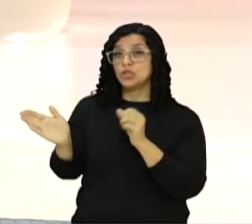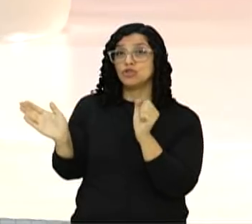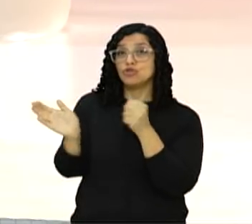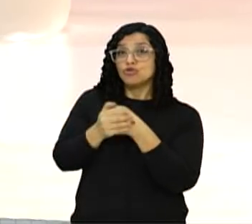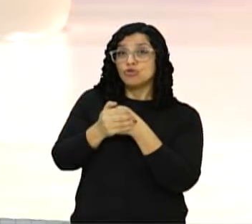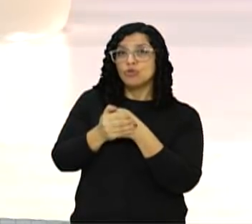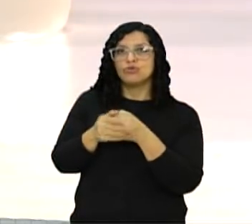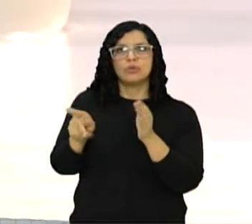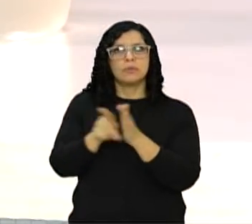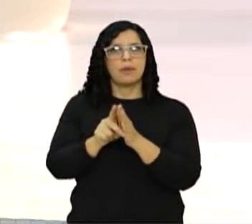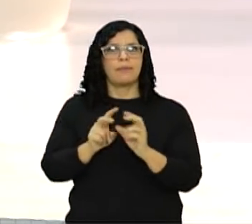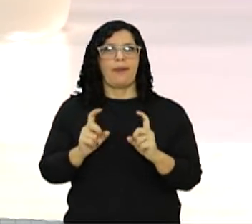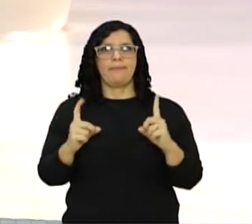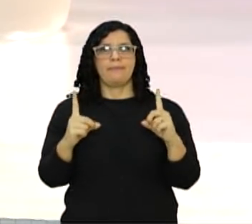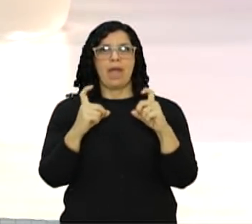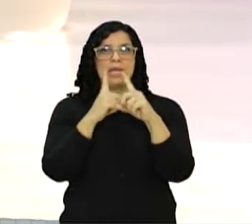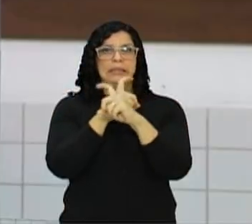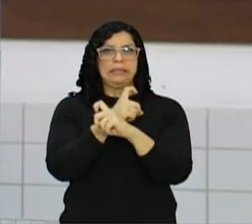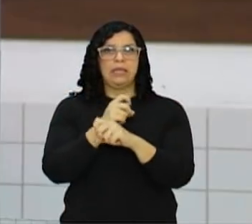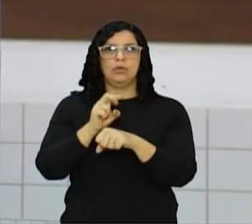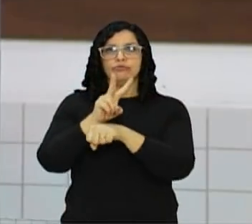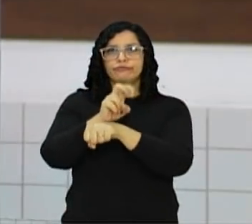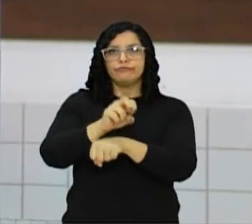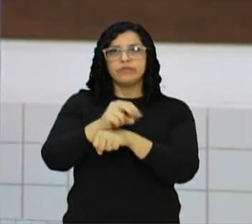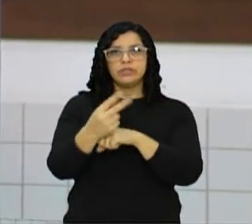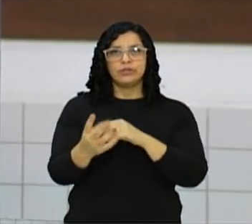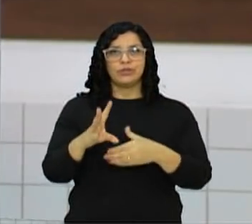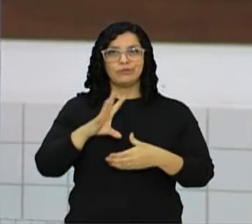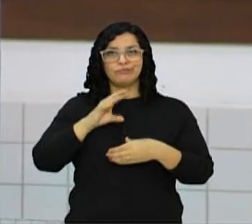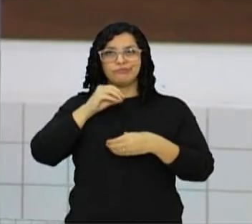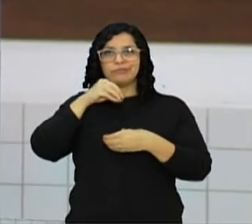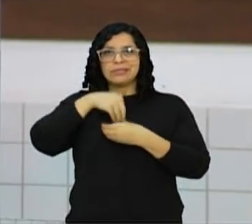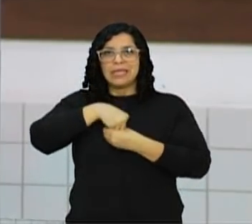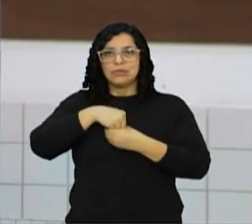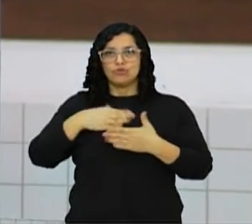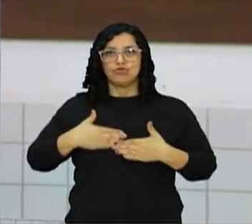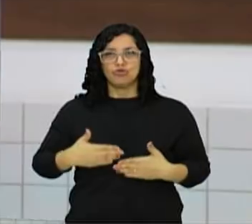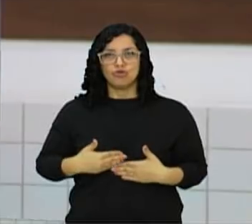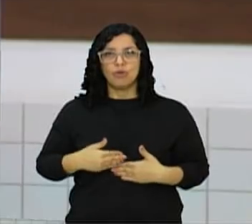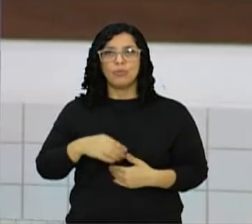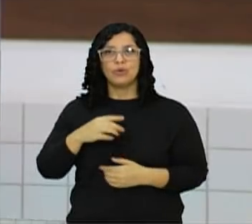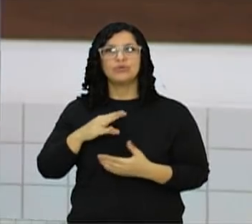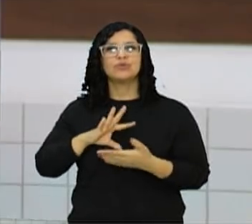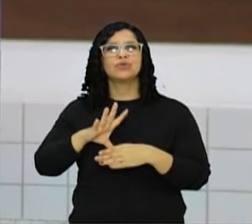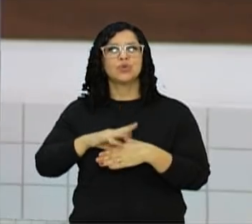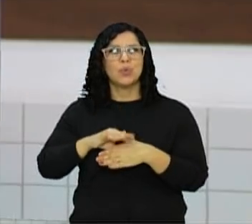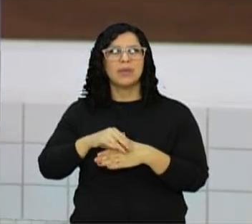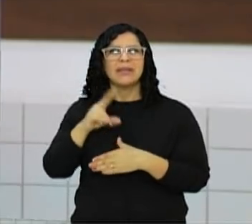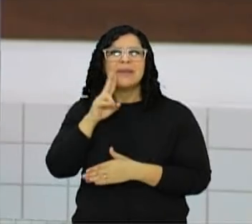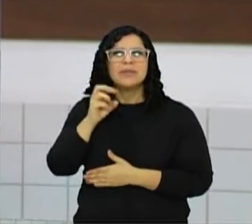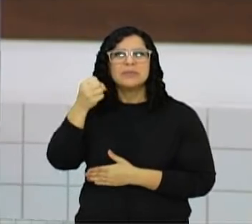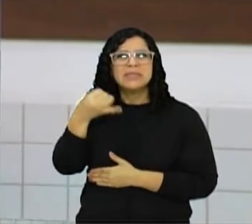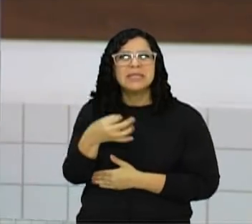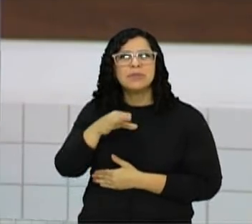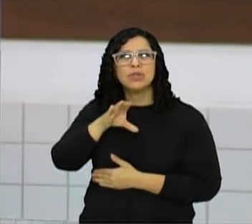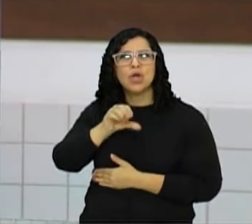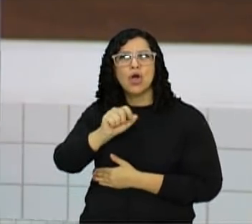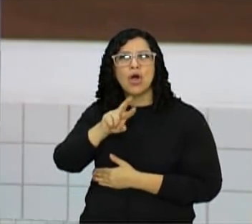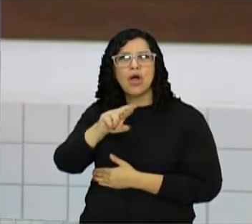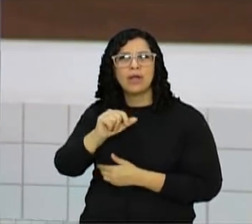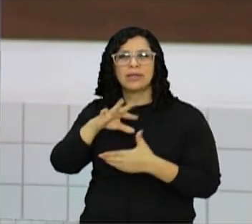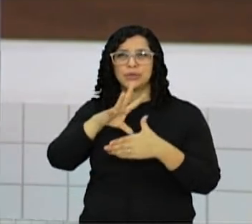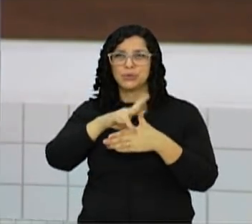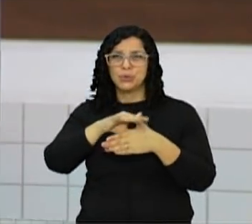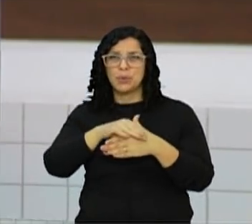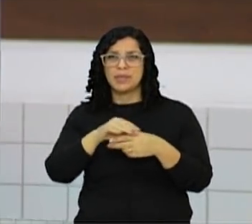algum agente que me cause alguma doença. Lembra aquelas aulas que eu falei de cólera, falei da